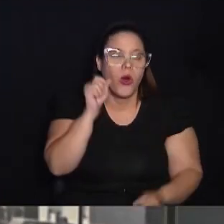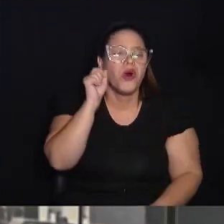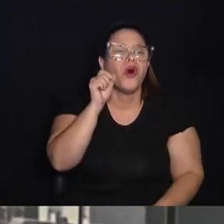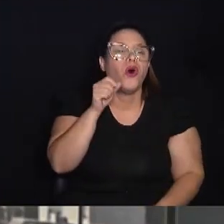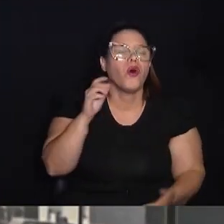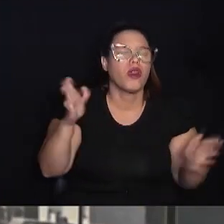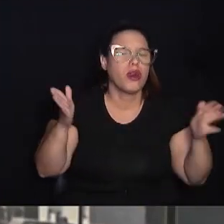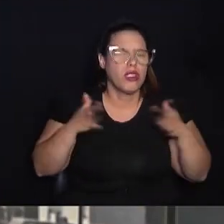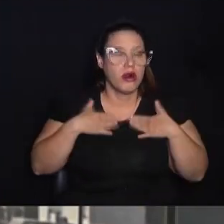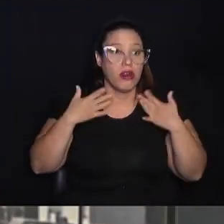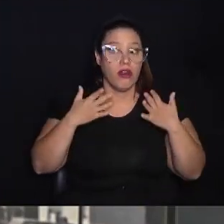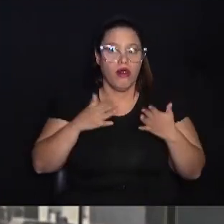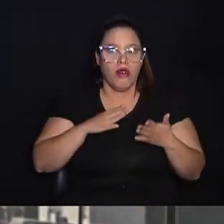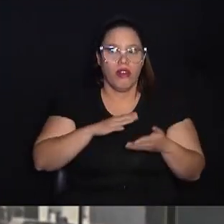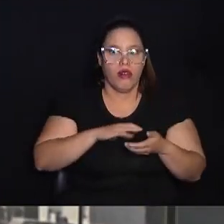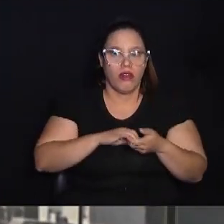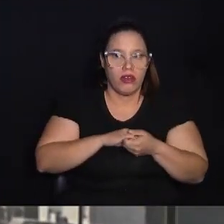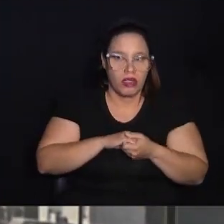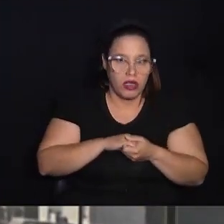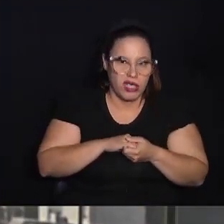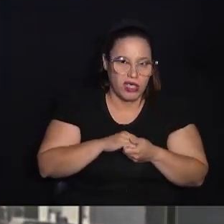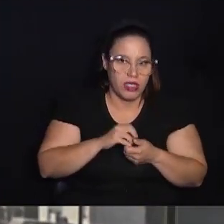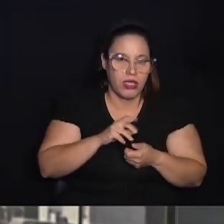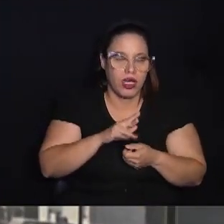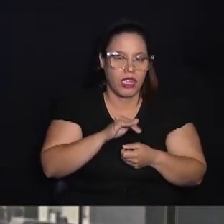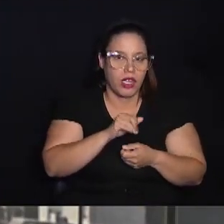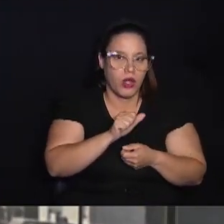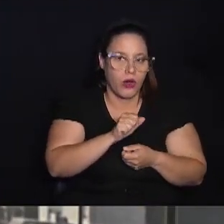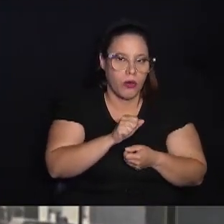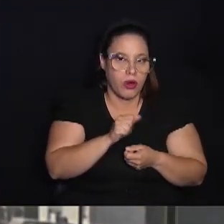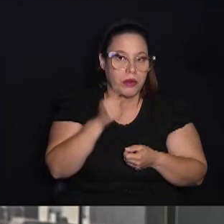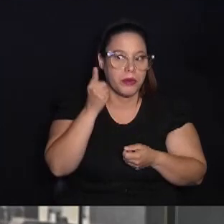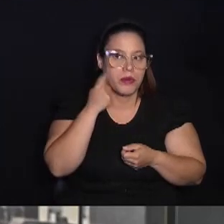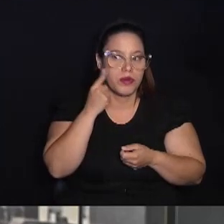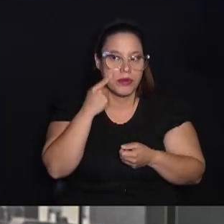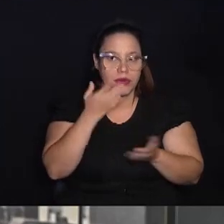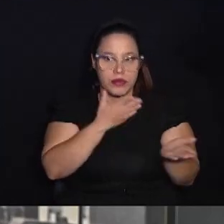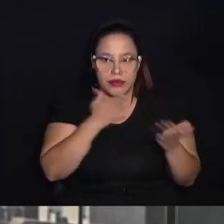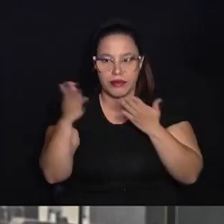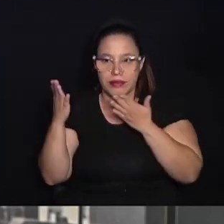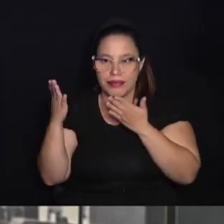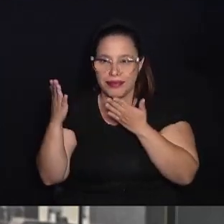justamente o Cemitério da Saudade de Campinas olha só